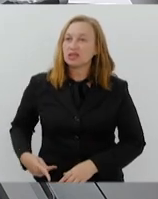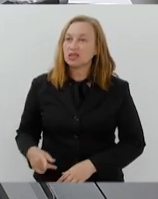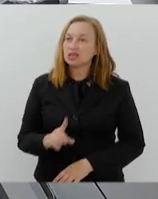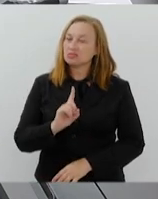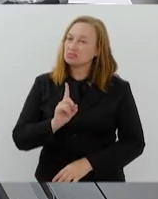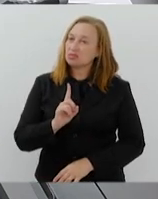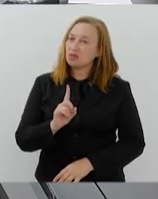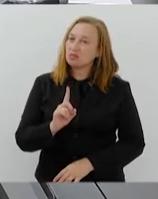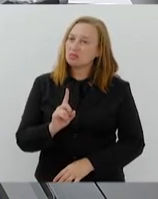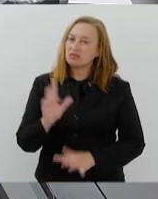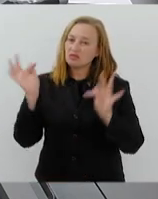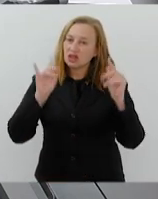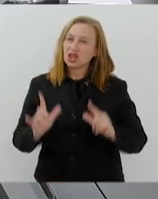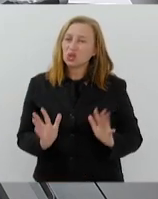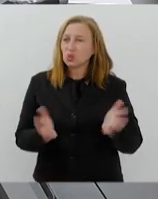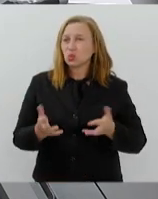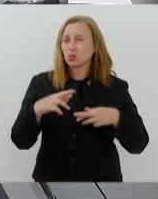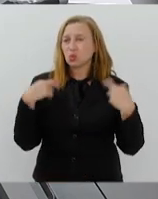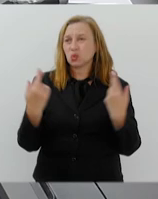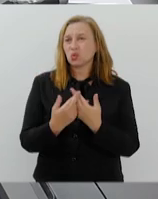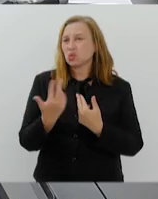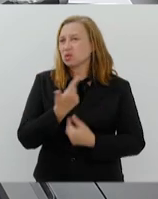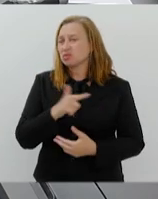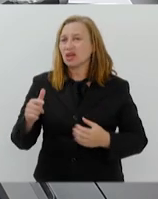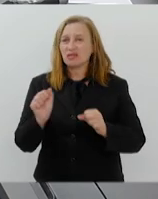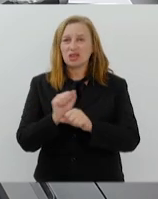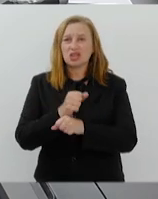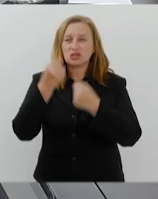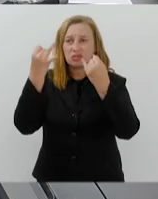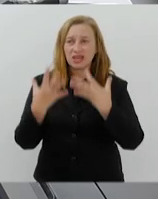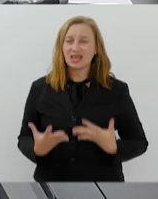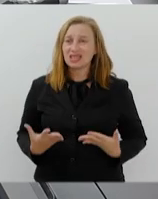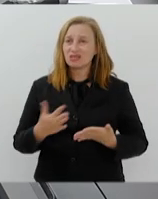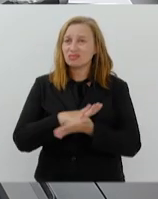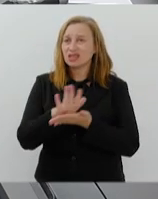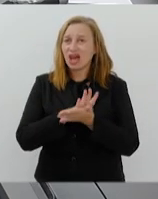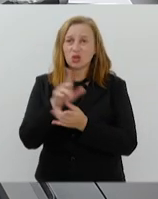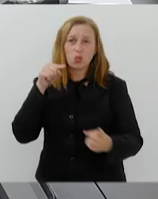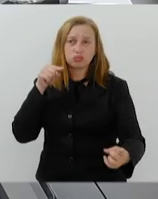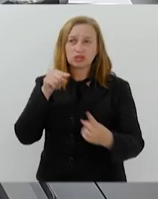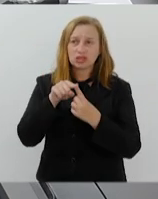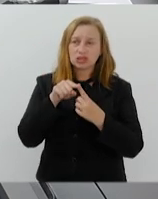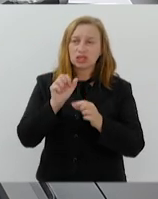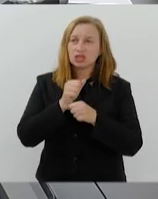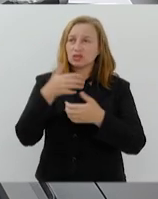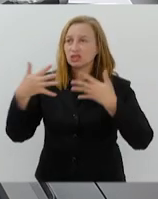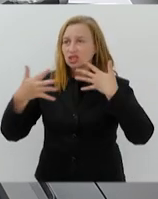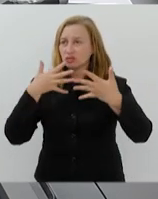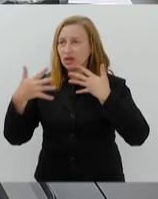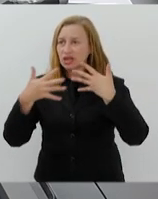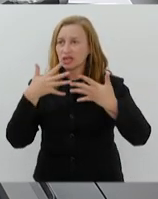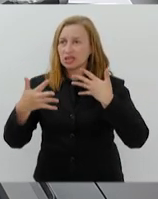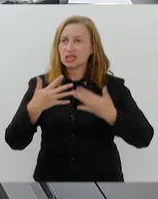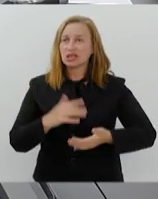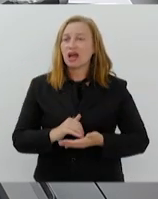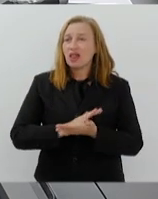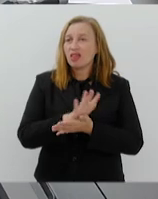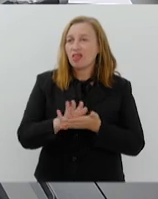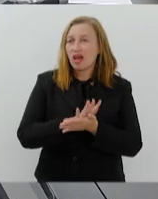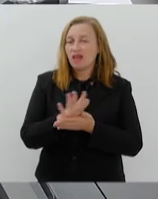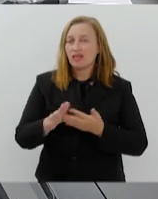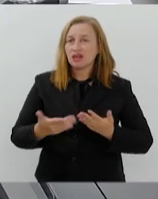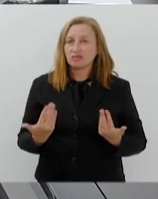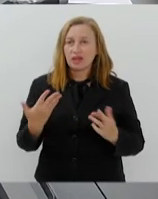essa reunião hoje porque não houve nenhum esclarecimento objetivo so ponto de vista da Transparência e nada referente